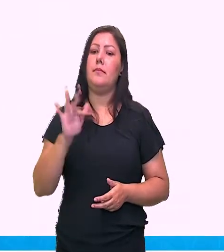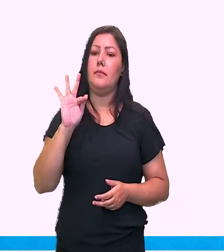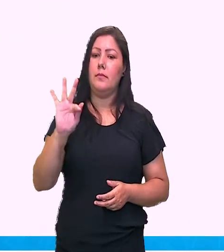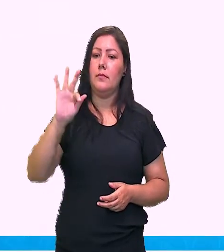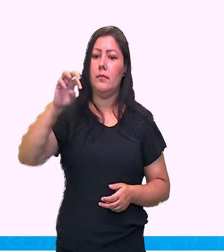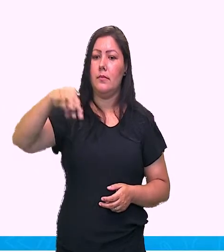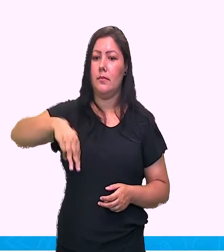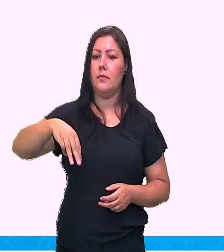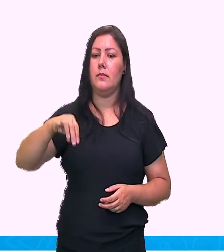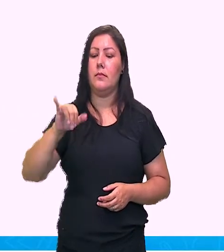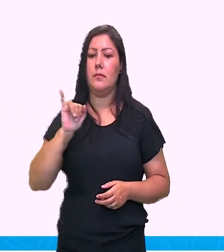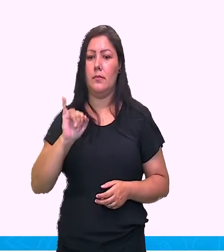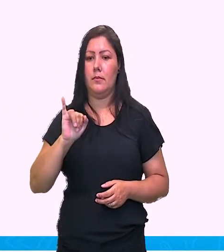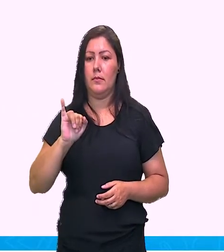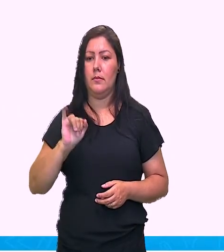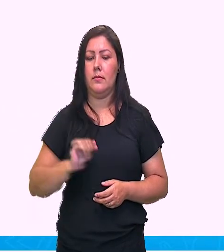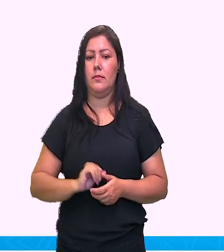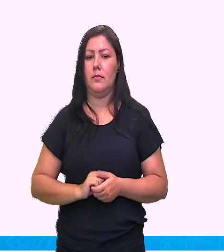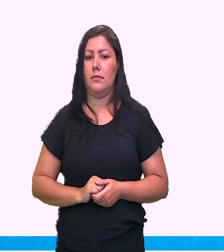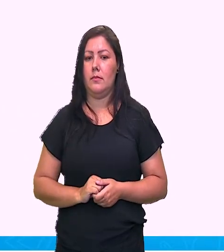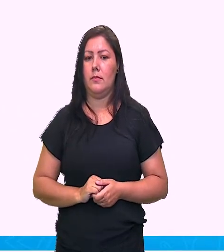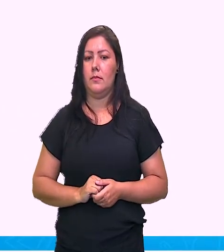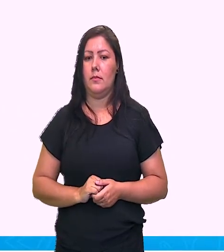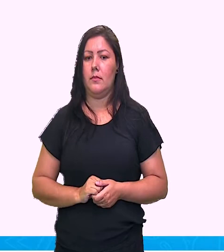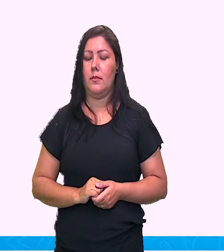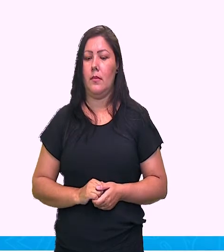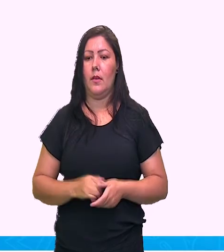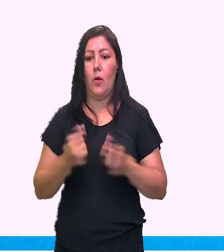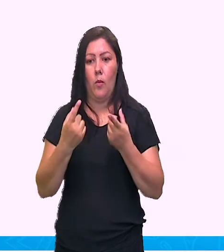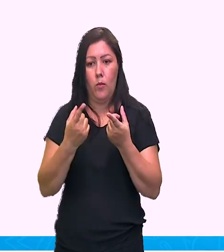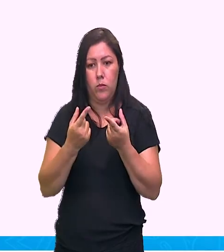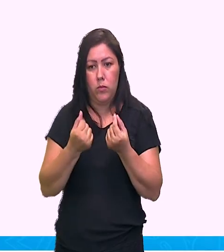FMI, Fundo Monetário Internacional.